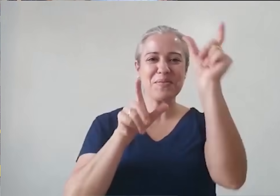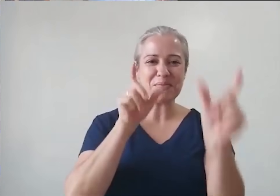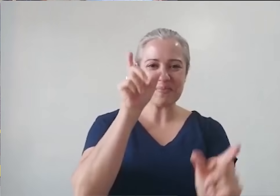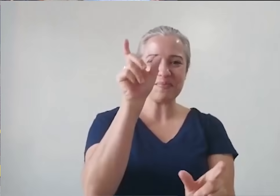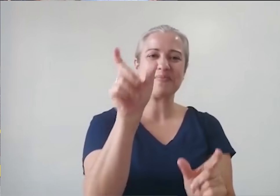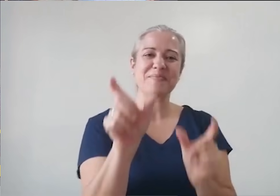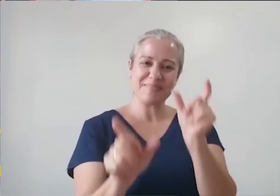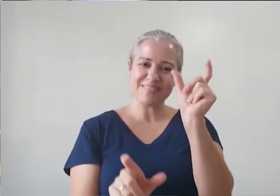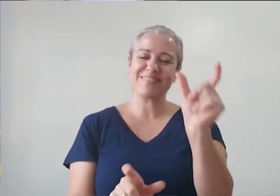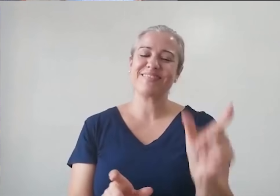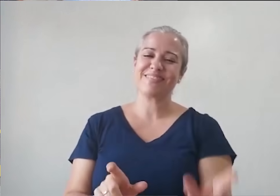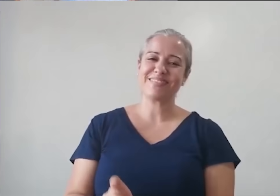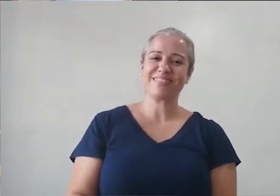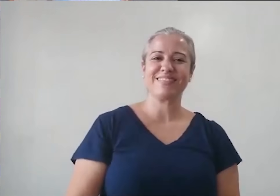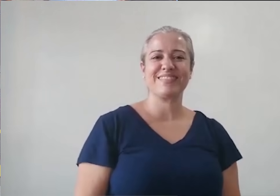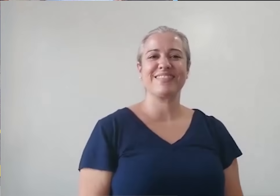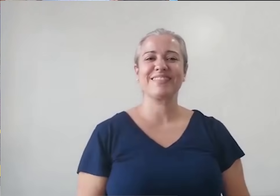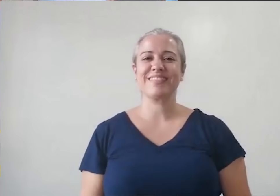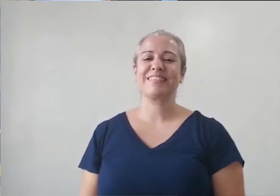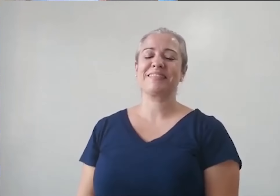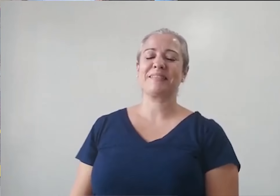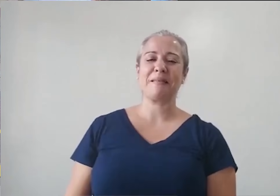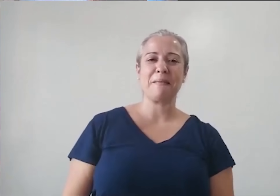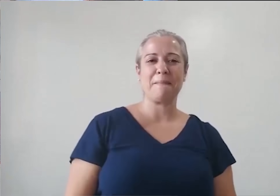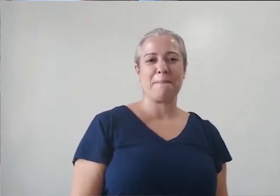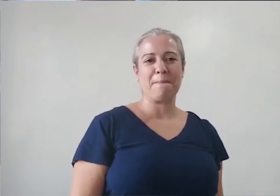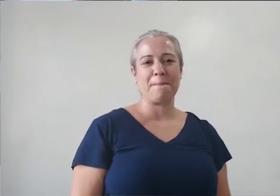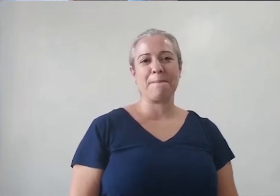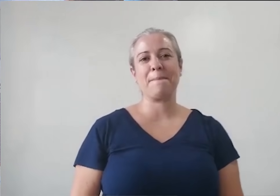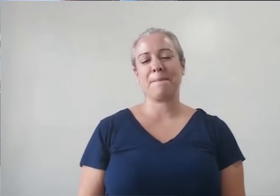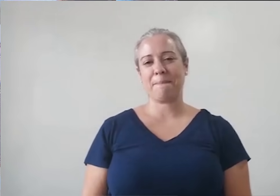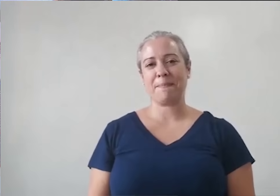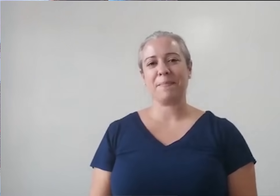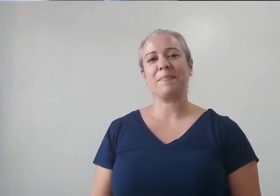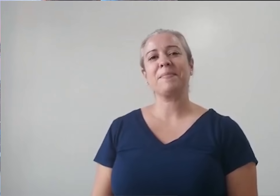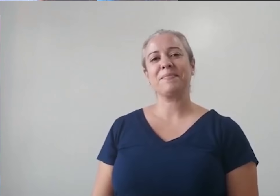faz mudar o mundo.